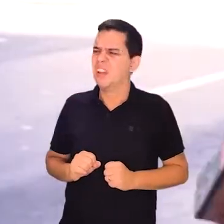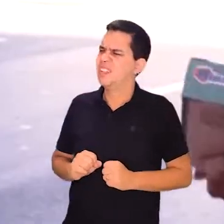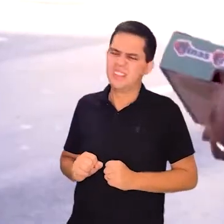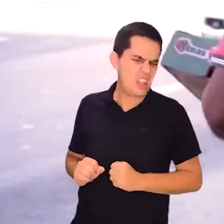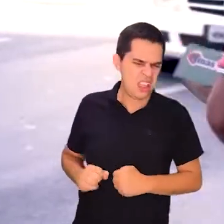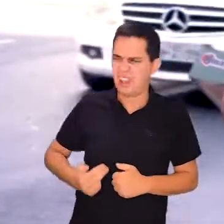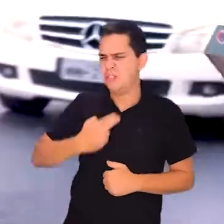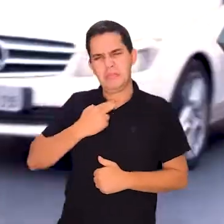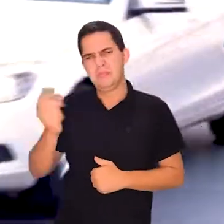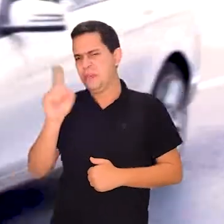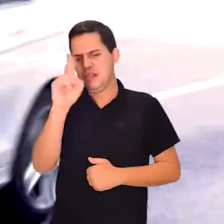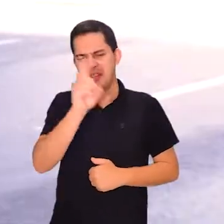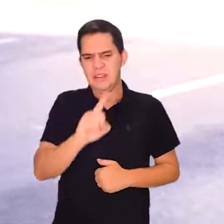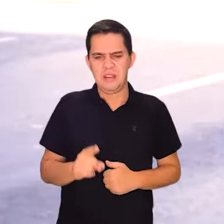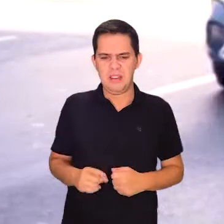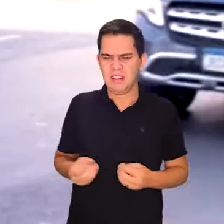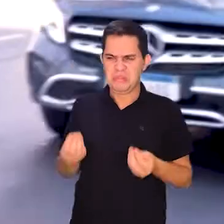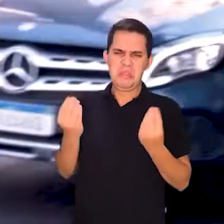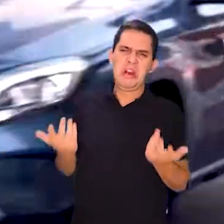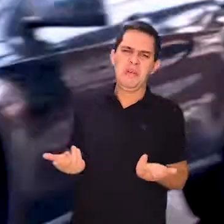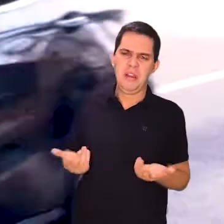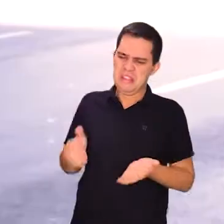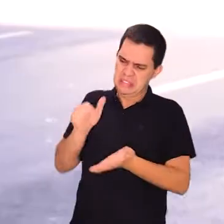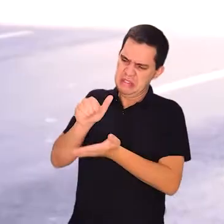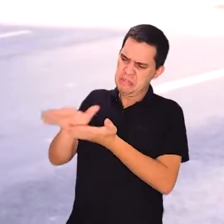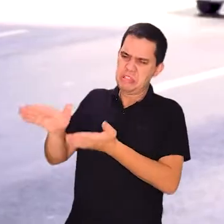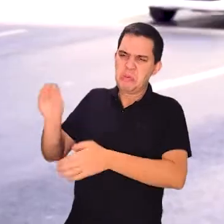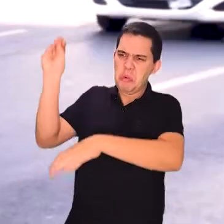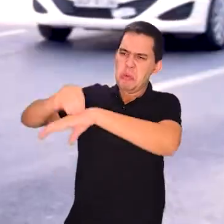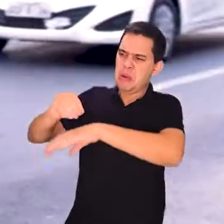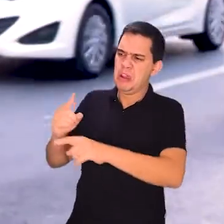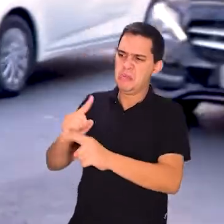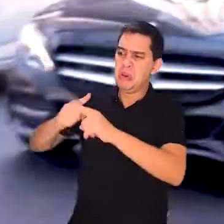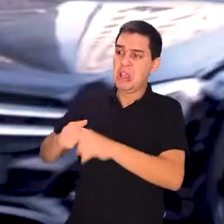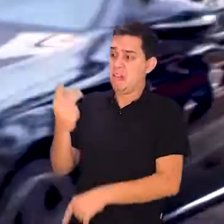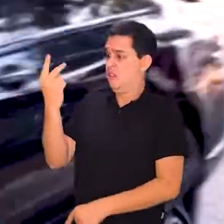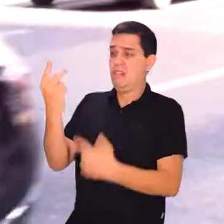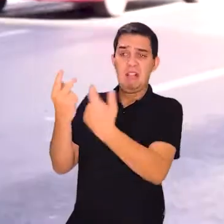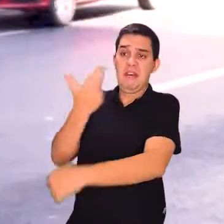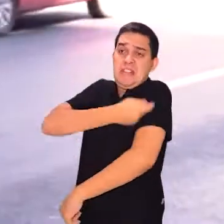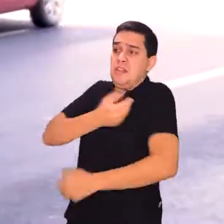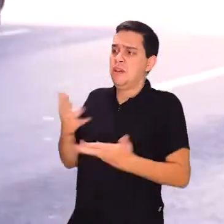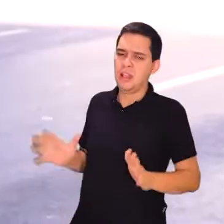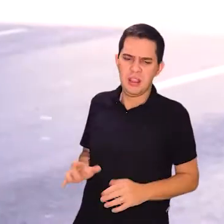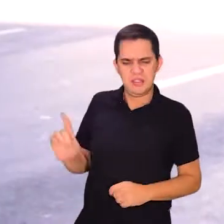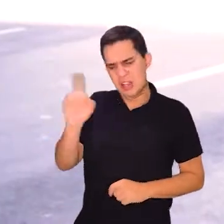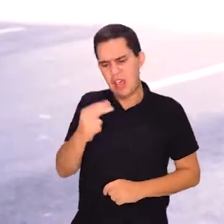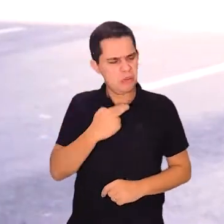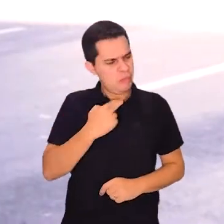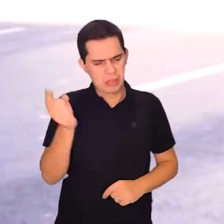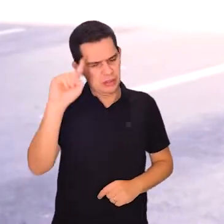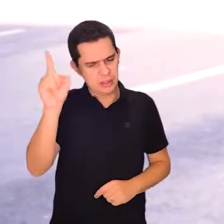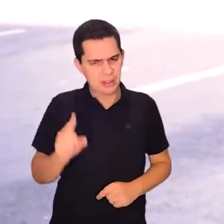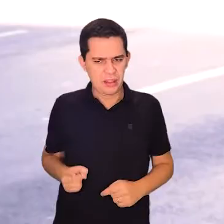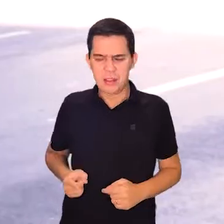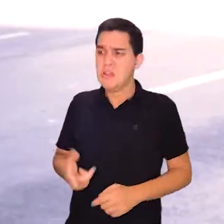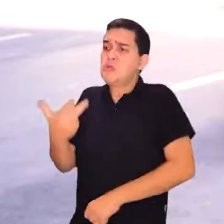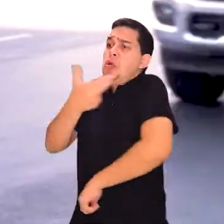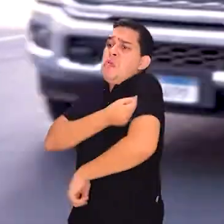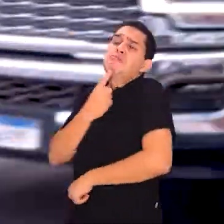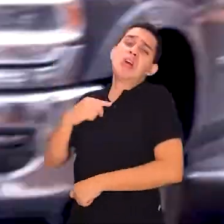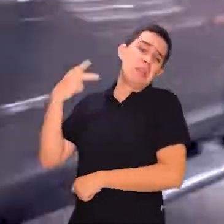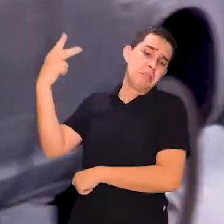não, é. Demitir a pessoa por justa causa porque ela tá manda uma vacina, ué. Não pode acontecer isso.